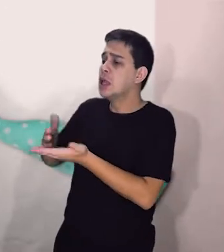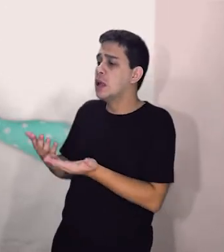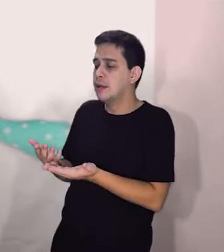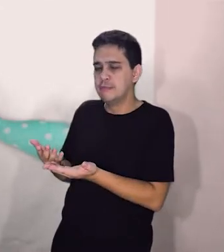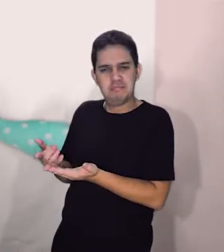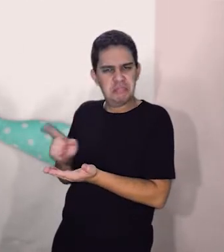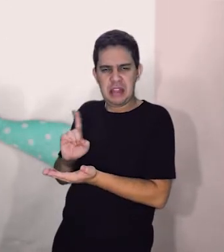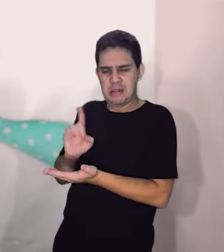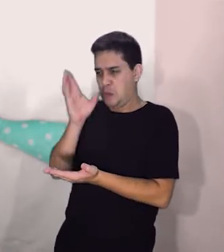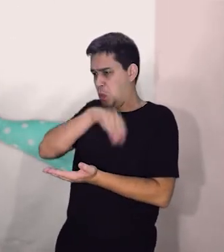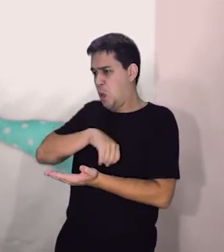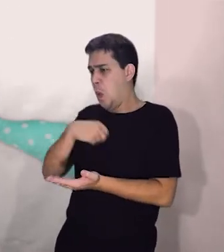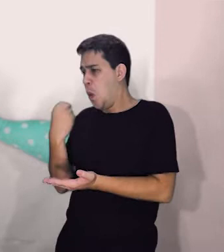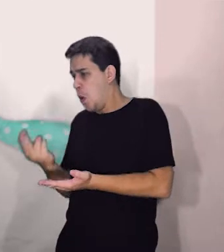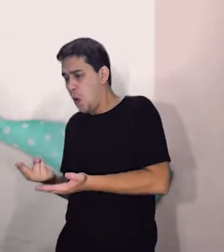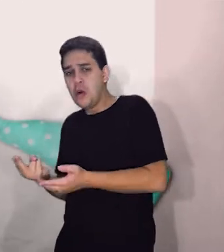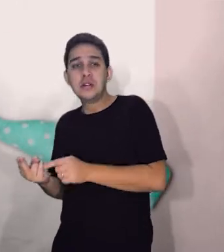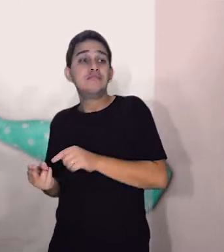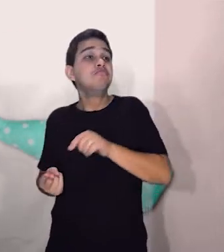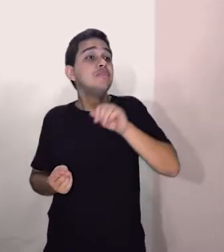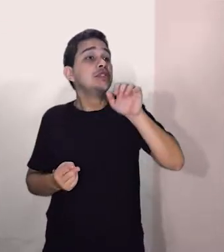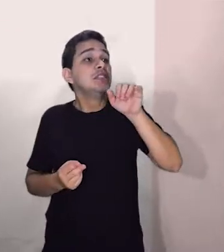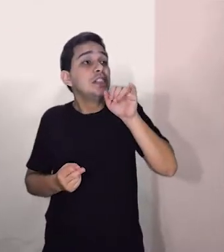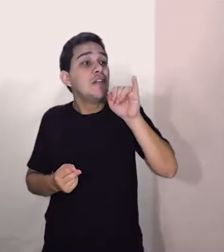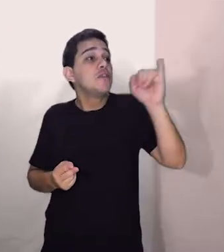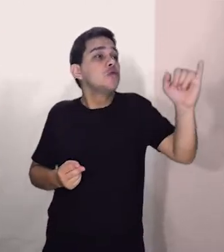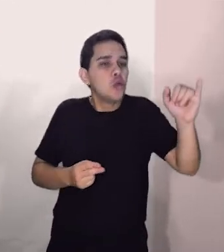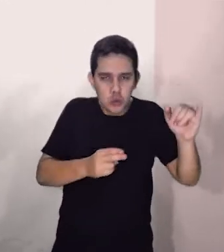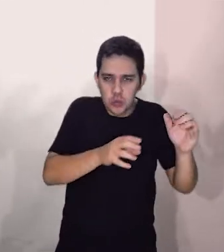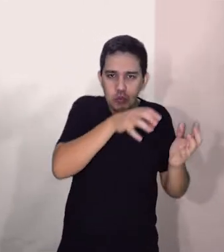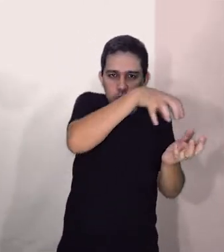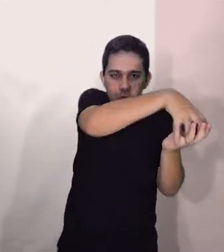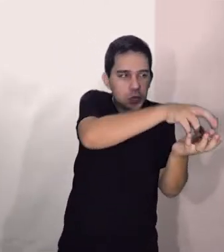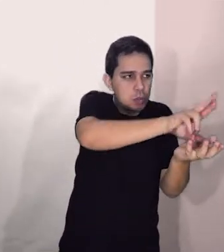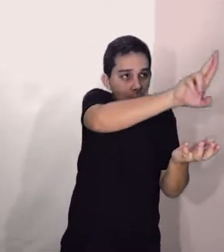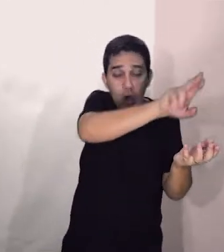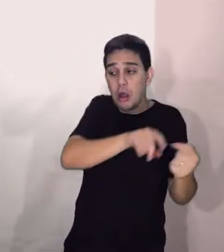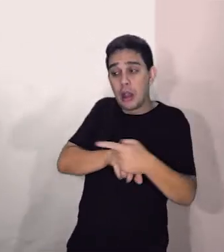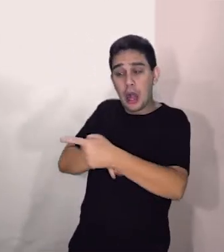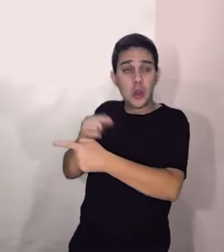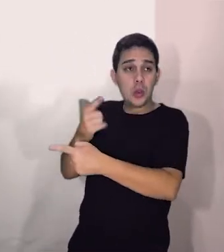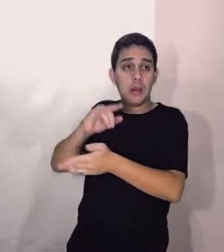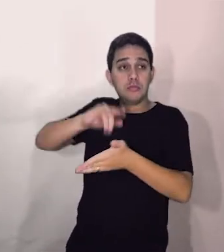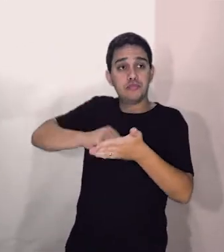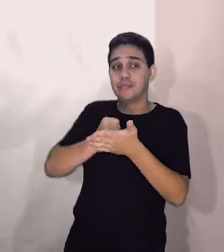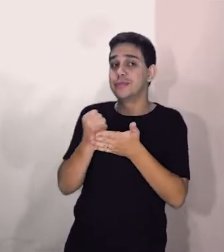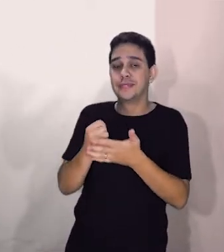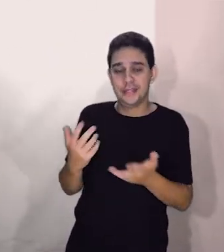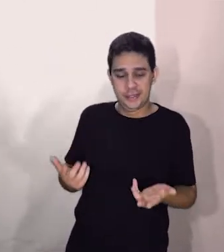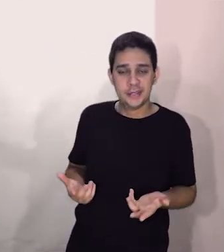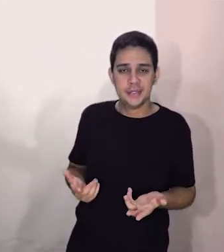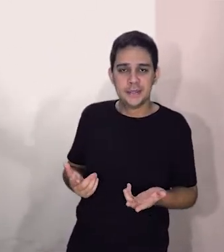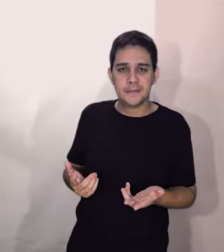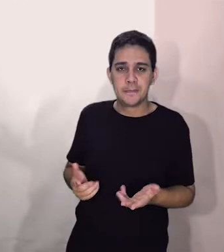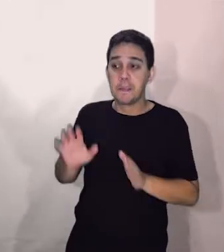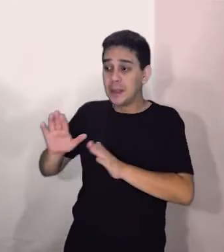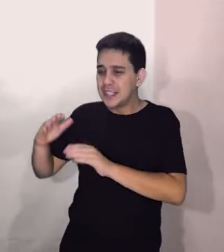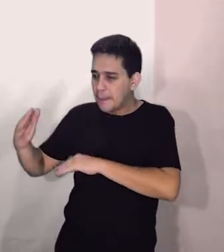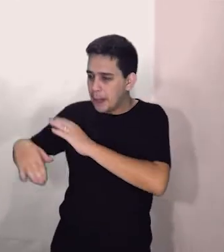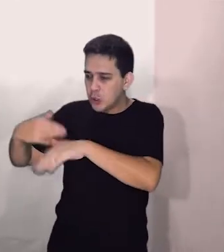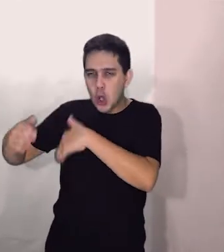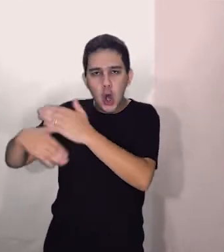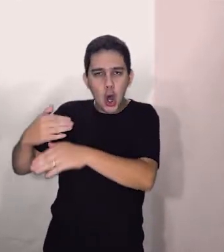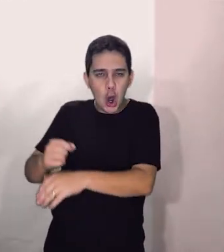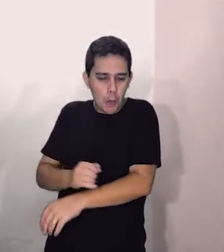criança, na época, tivesse o registro civil de nascimento. Só quando ele foi para o ensino médio, que aí ele teve que passar por uma